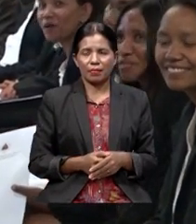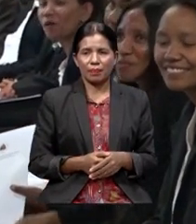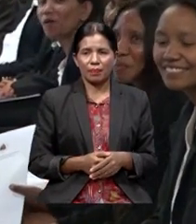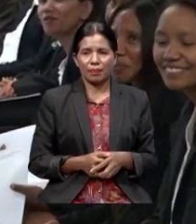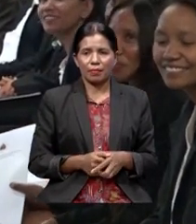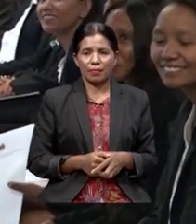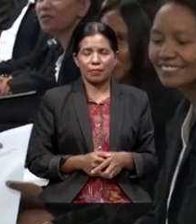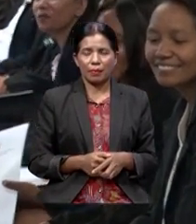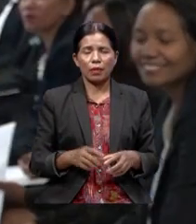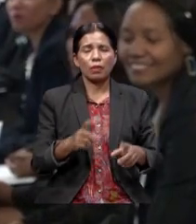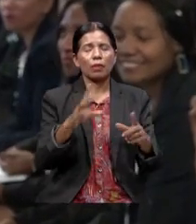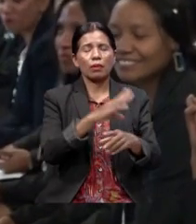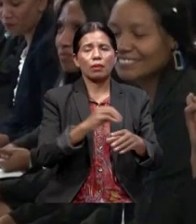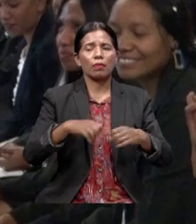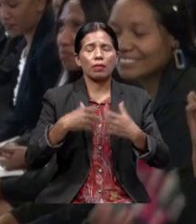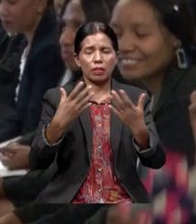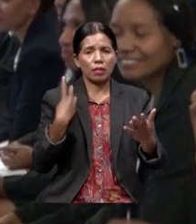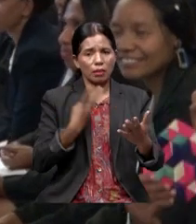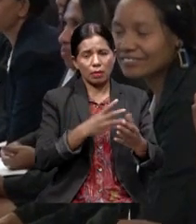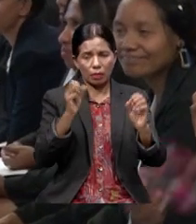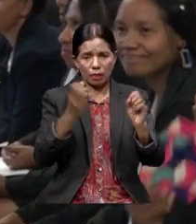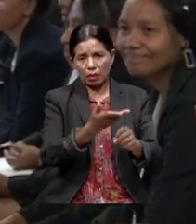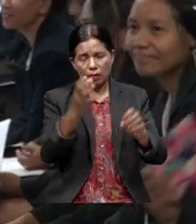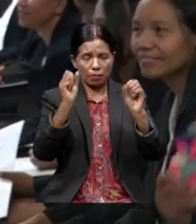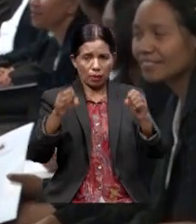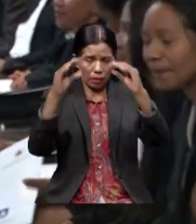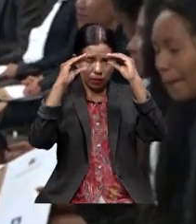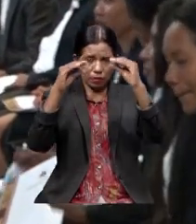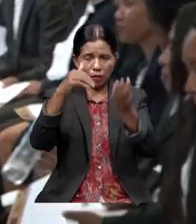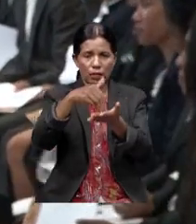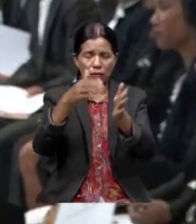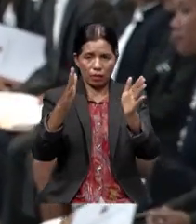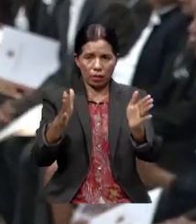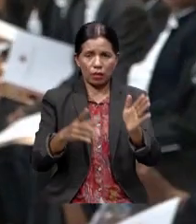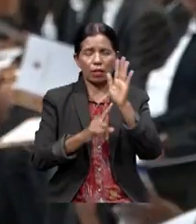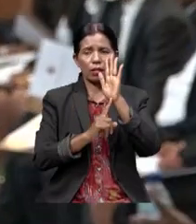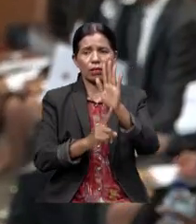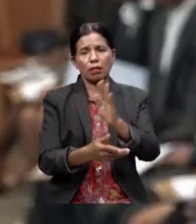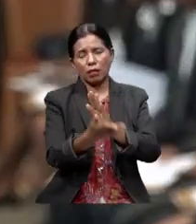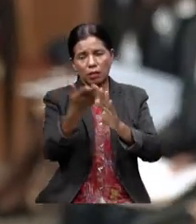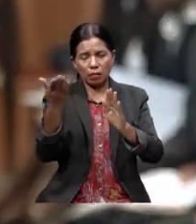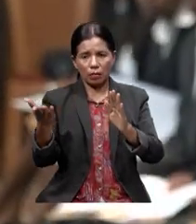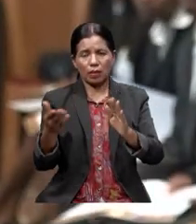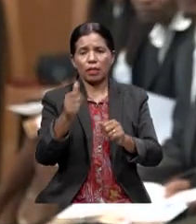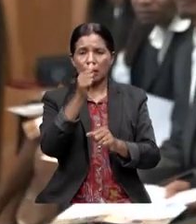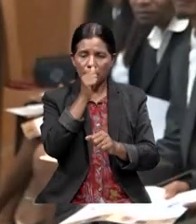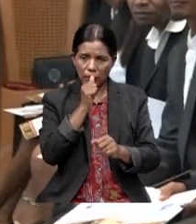Como começar? E de mostrar em mim. É tudo que é ter, e é paciência.